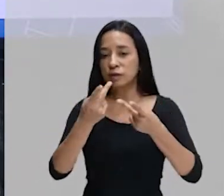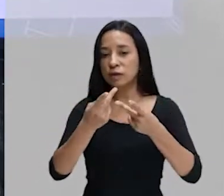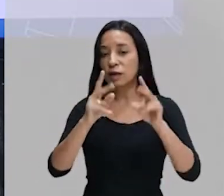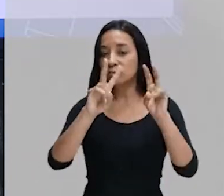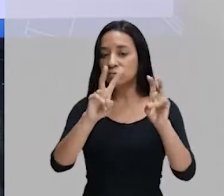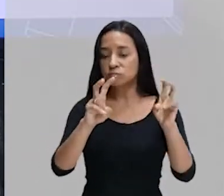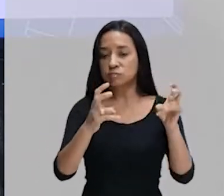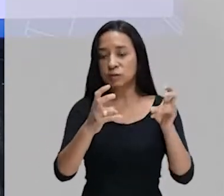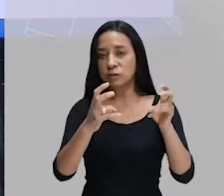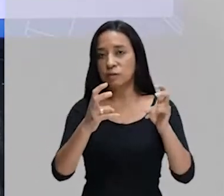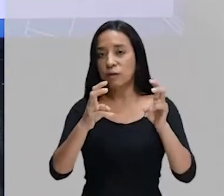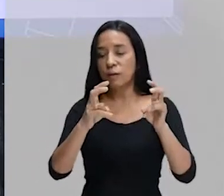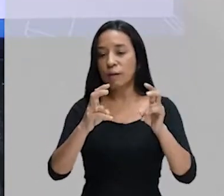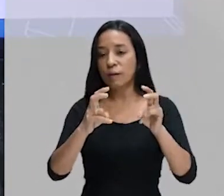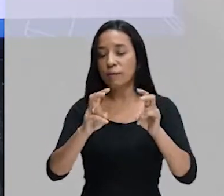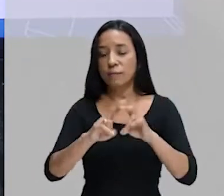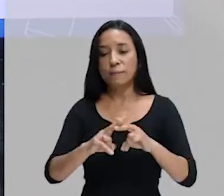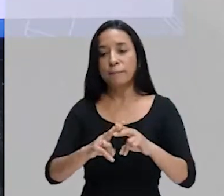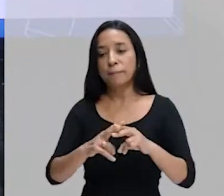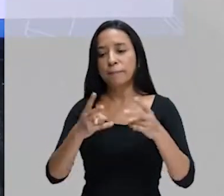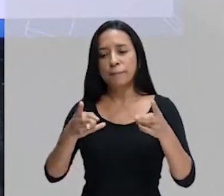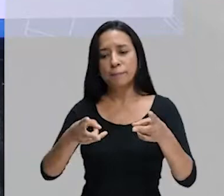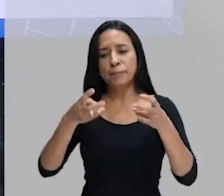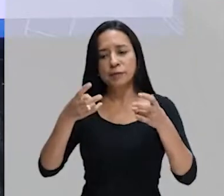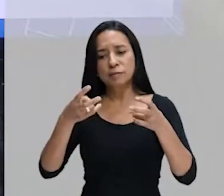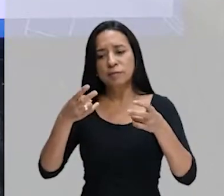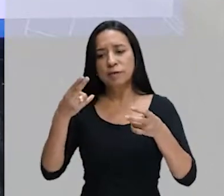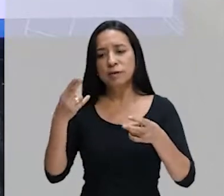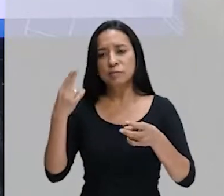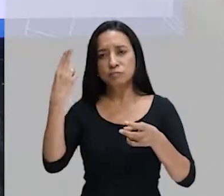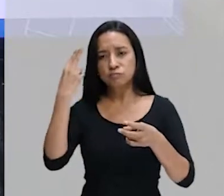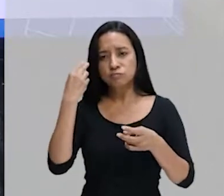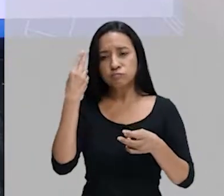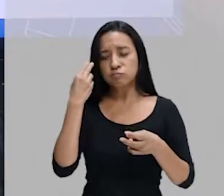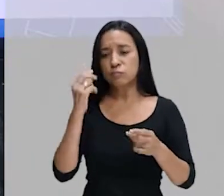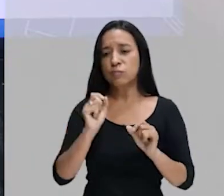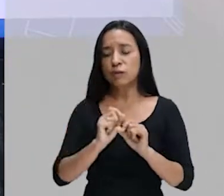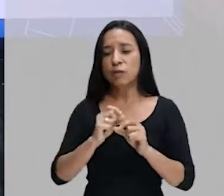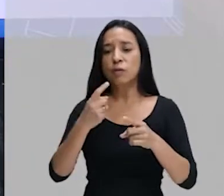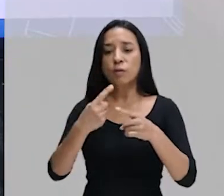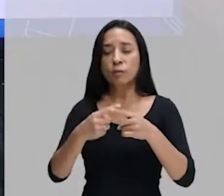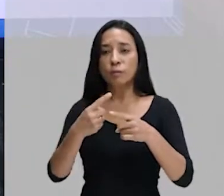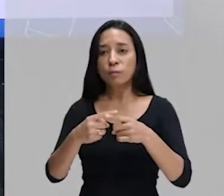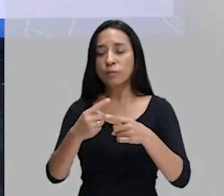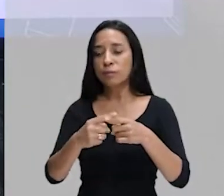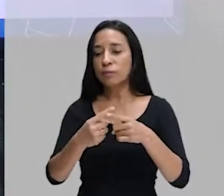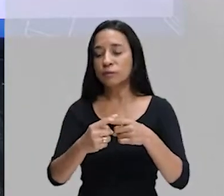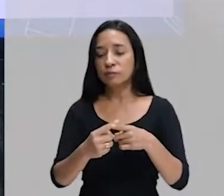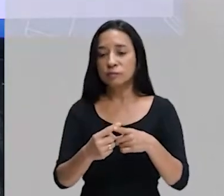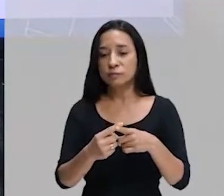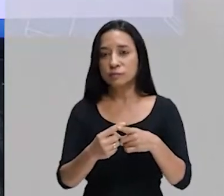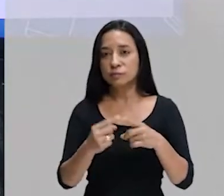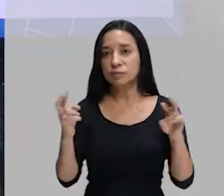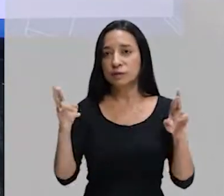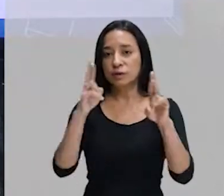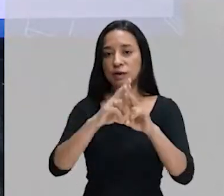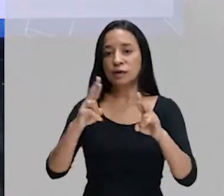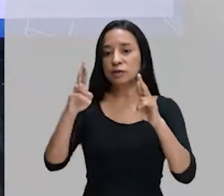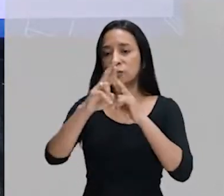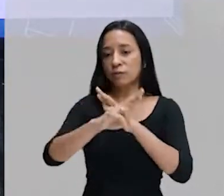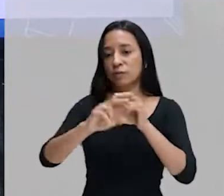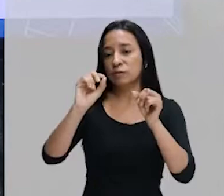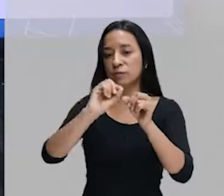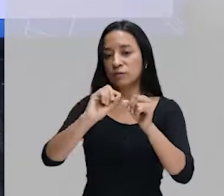tópico, nós vamos perceber que ele é muito comum, né? Por quê? Porque está relacionado a produções de couro,